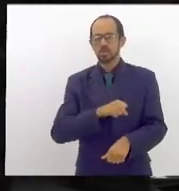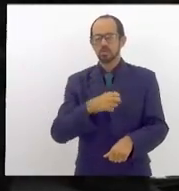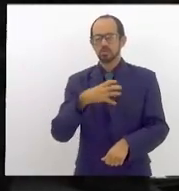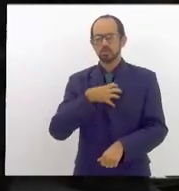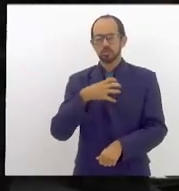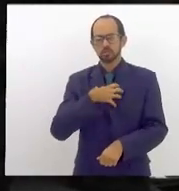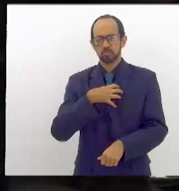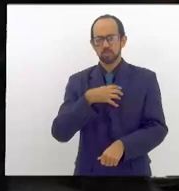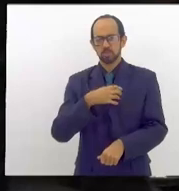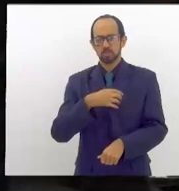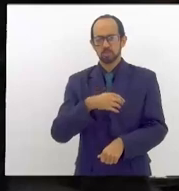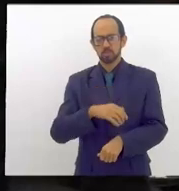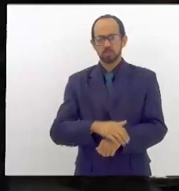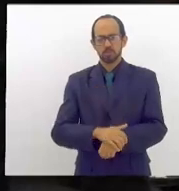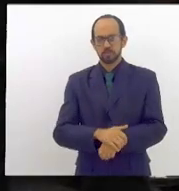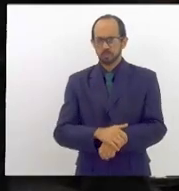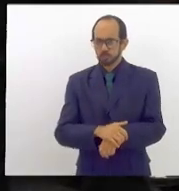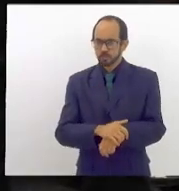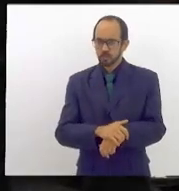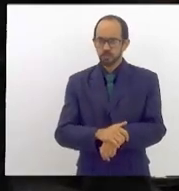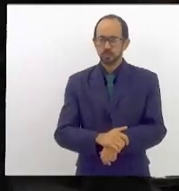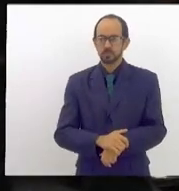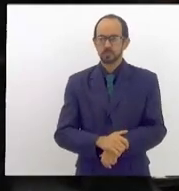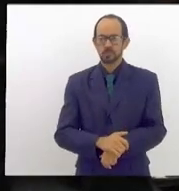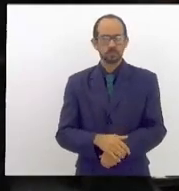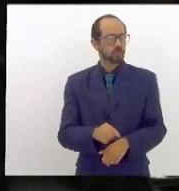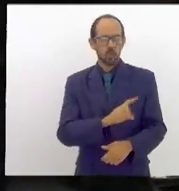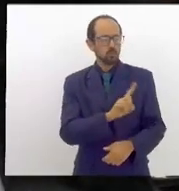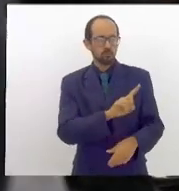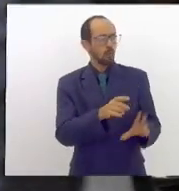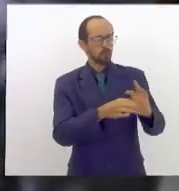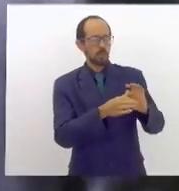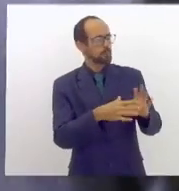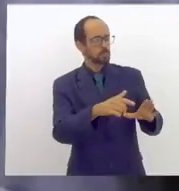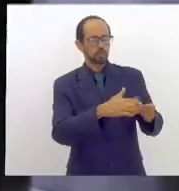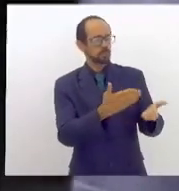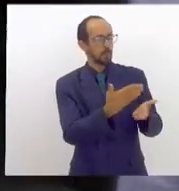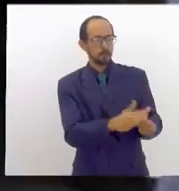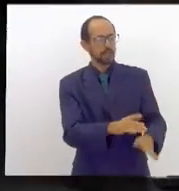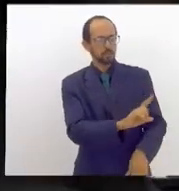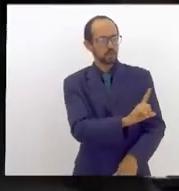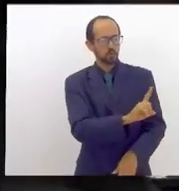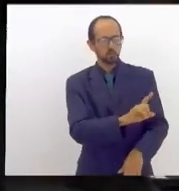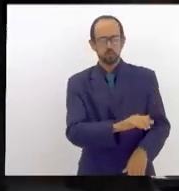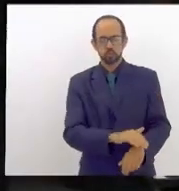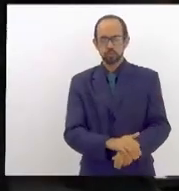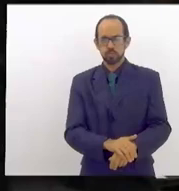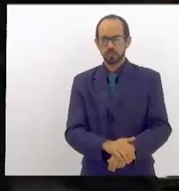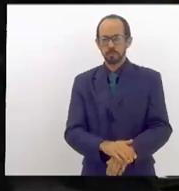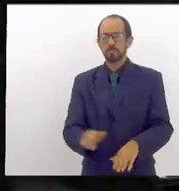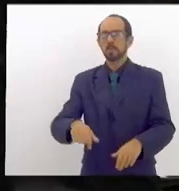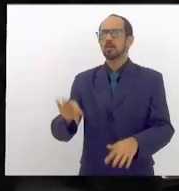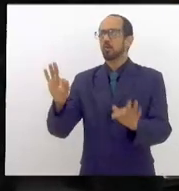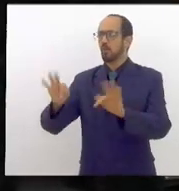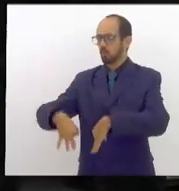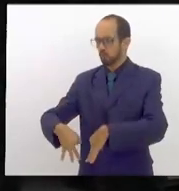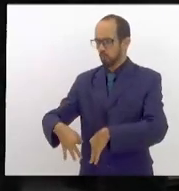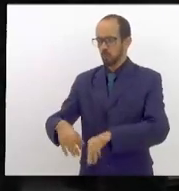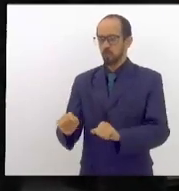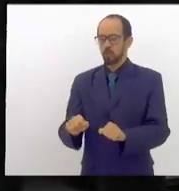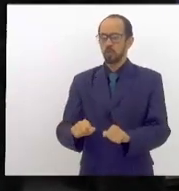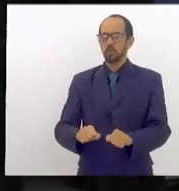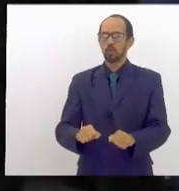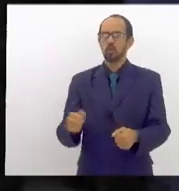aqui para mim não não eu não vou permitir Blue encaminhando o voto sim com essa